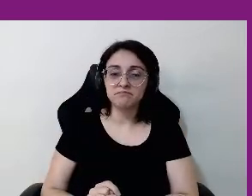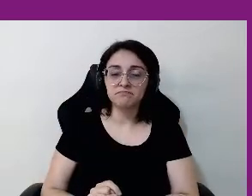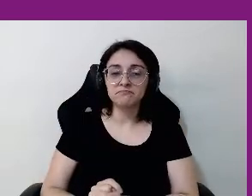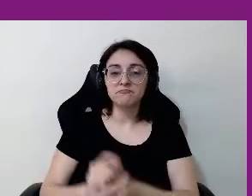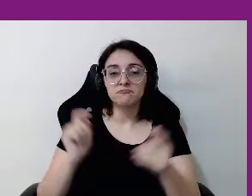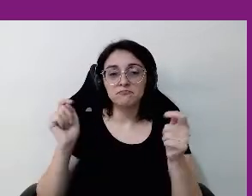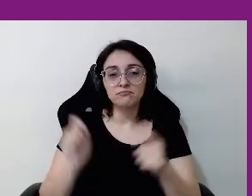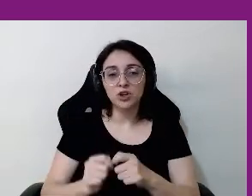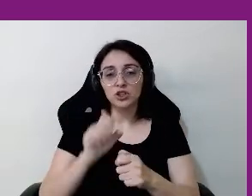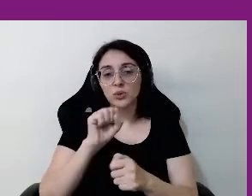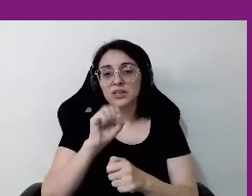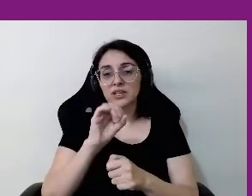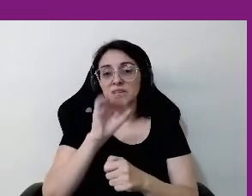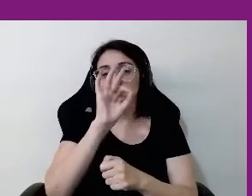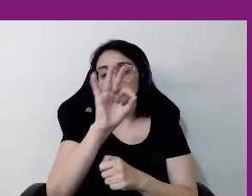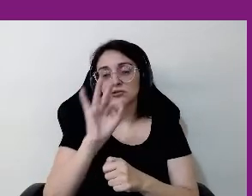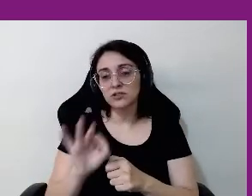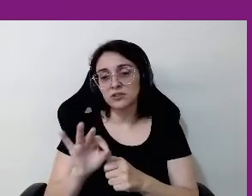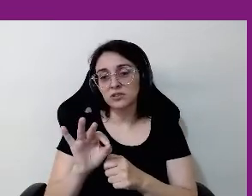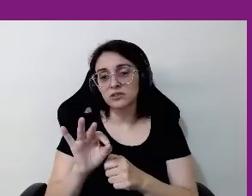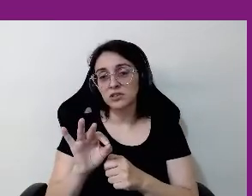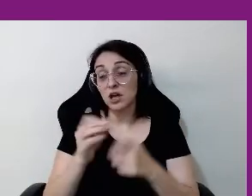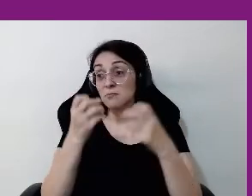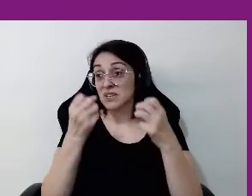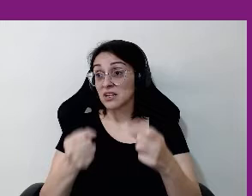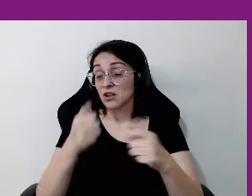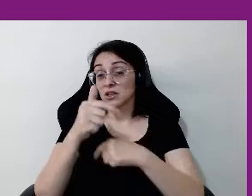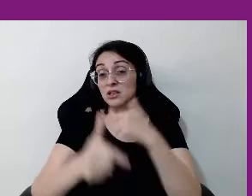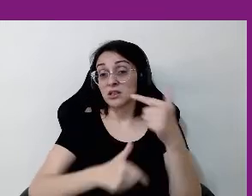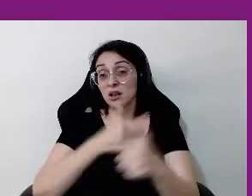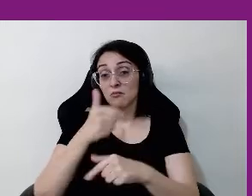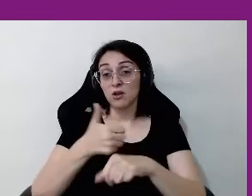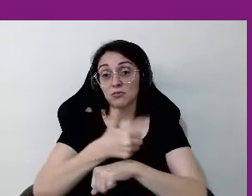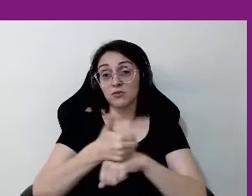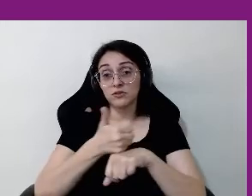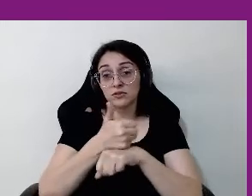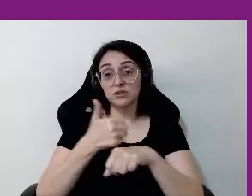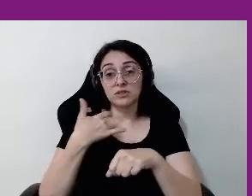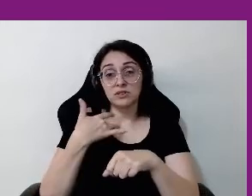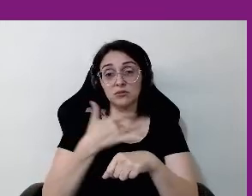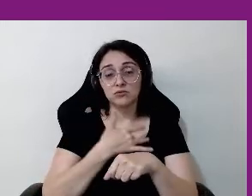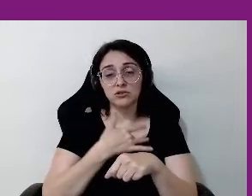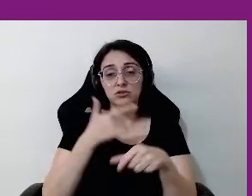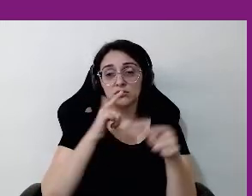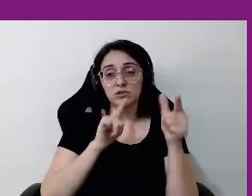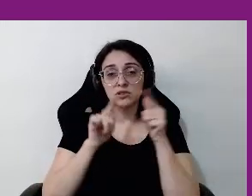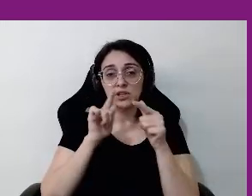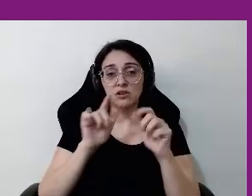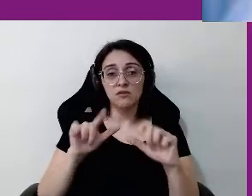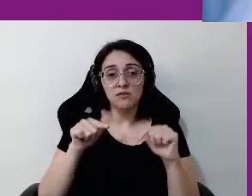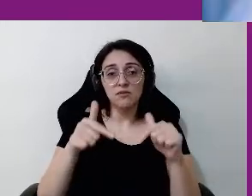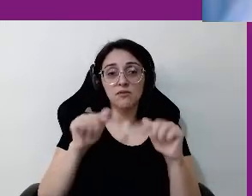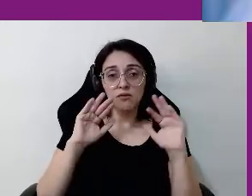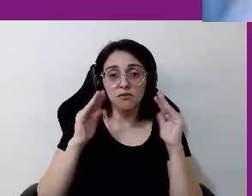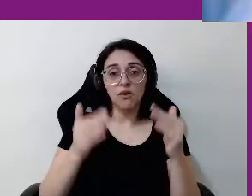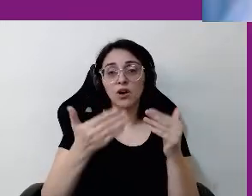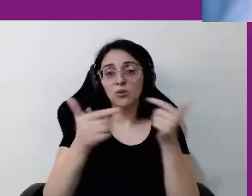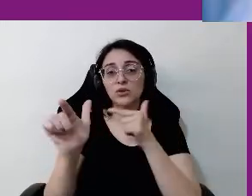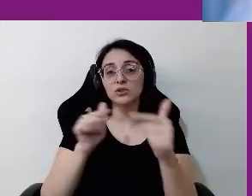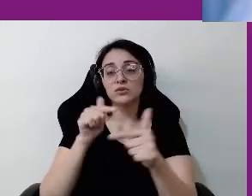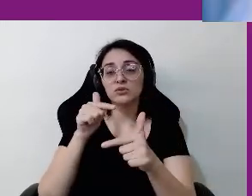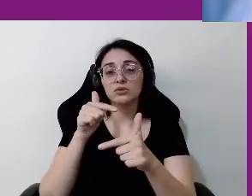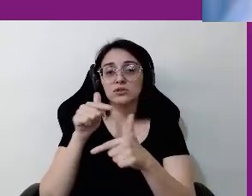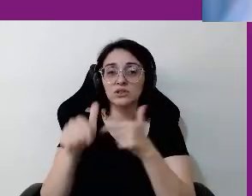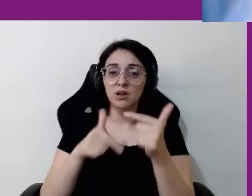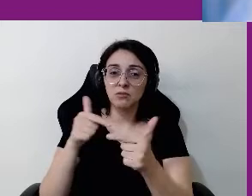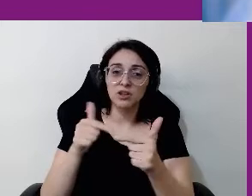Eles podem tirar 80% da carga de trabalho dos profissionais de saúde para que eles possam se dedicar a outras tarefas que não